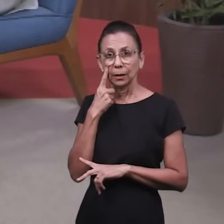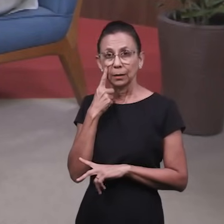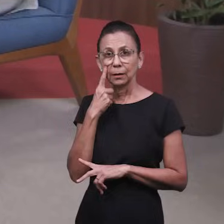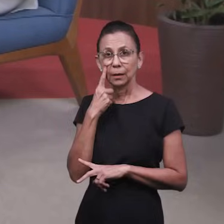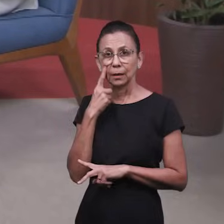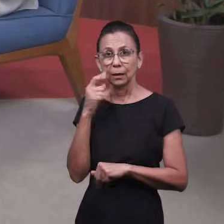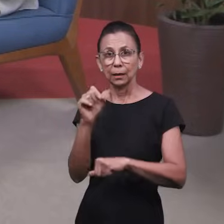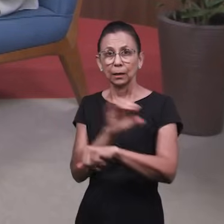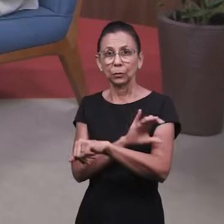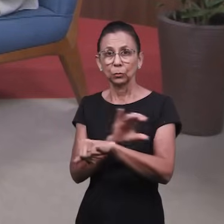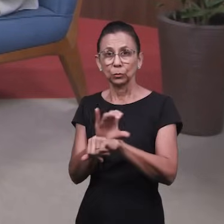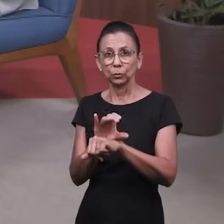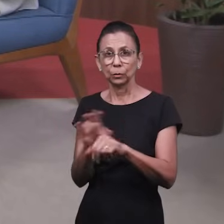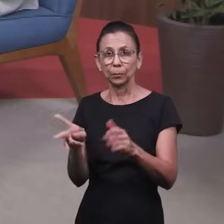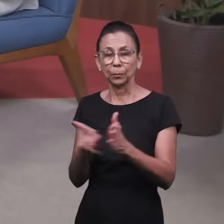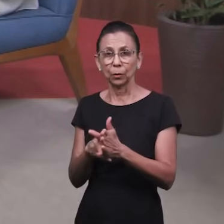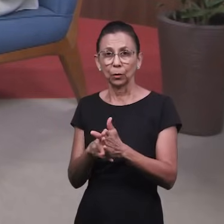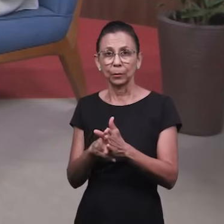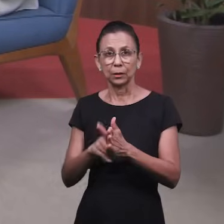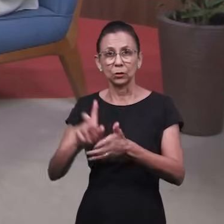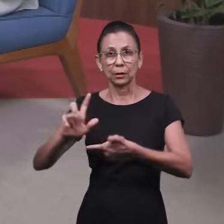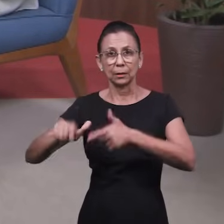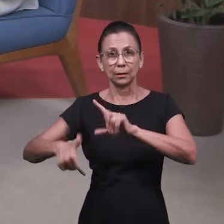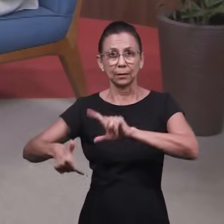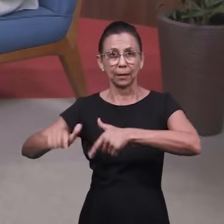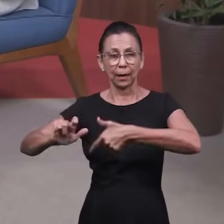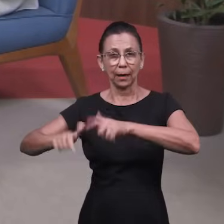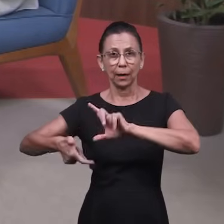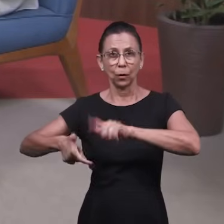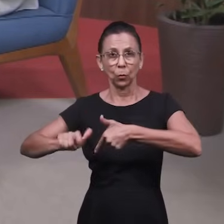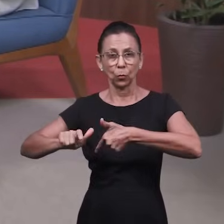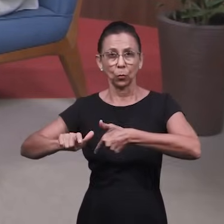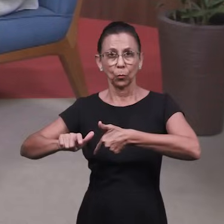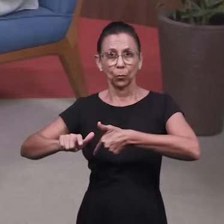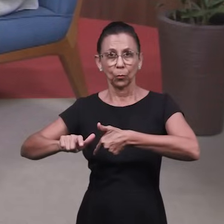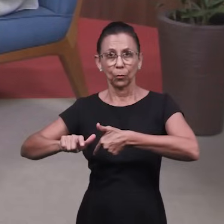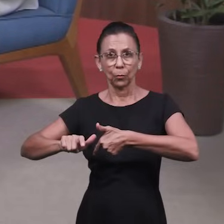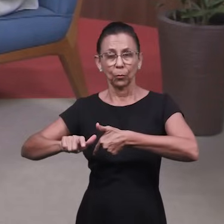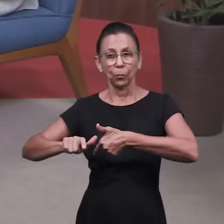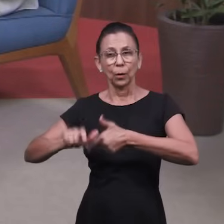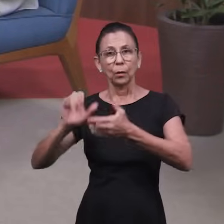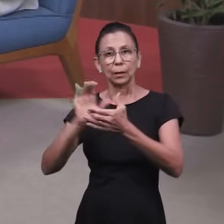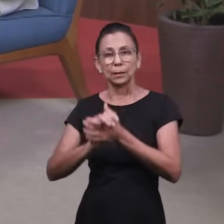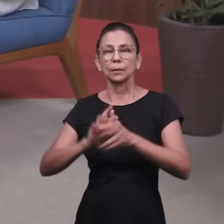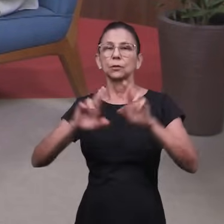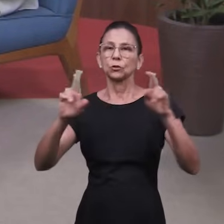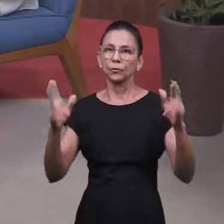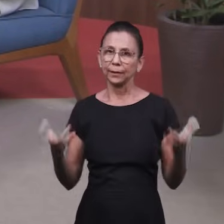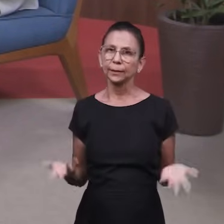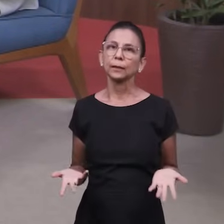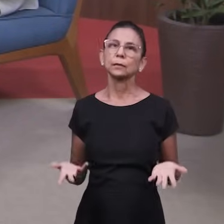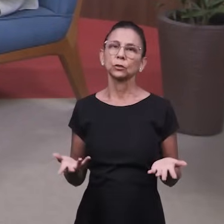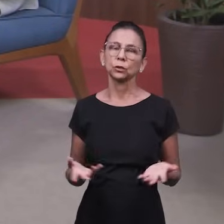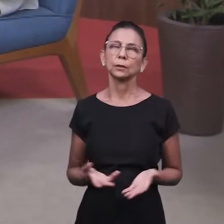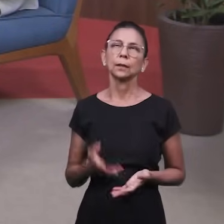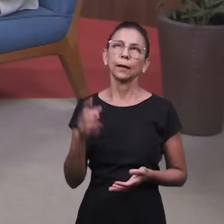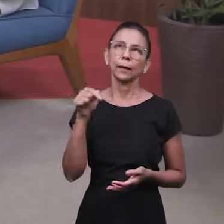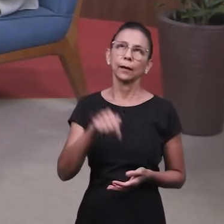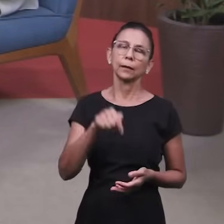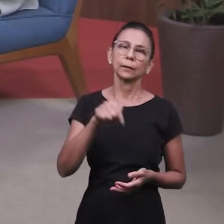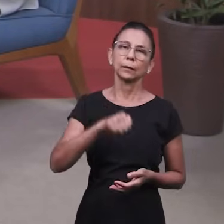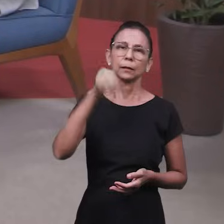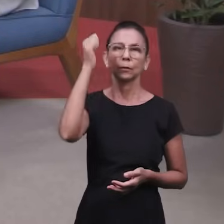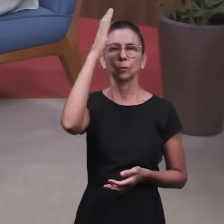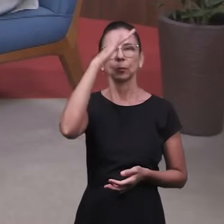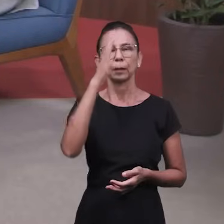essa expressão bodas do cordeiro, o casamento ele se dá de maneira diferente. Aqui, no Brasil, por exemplo,